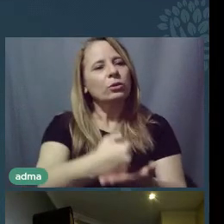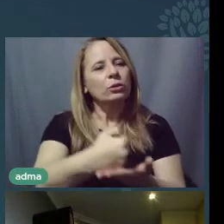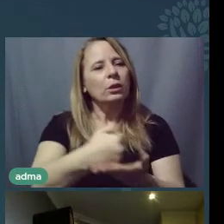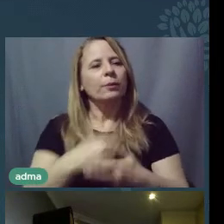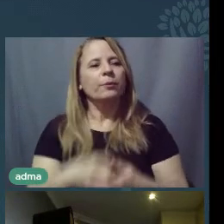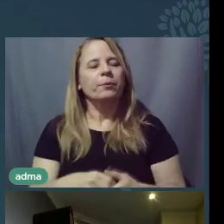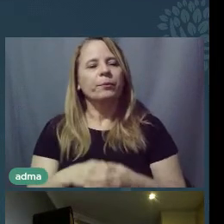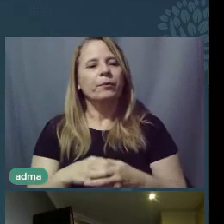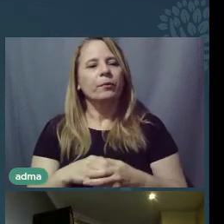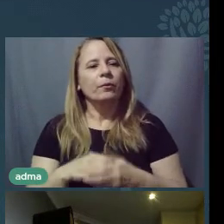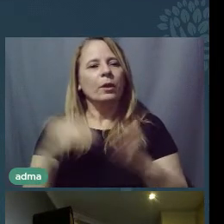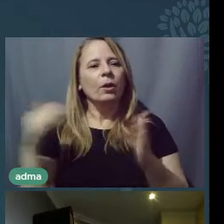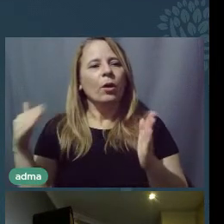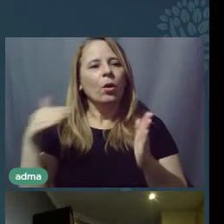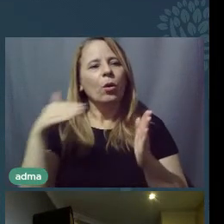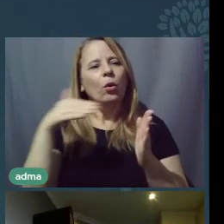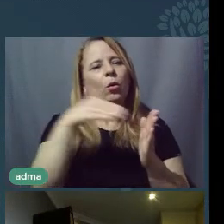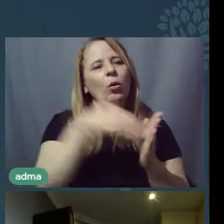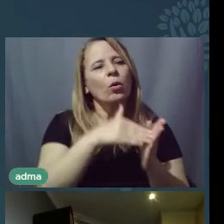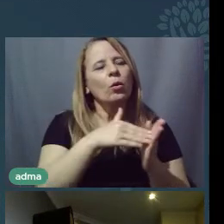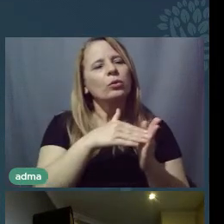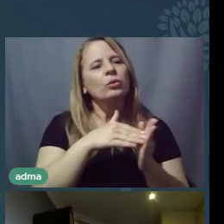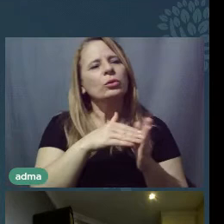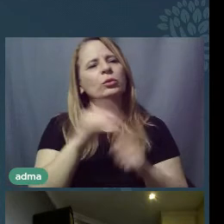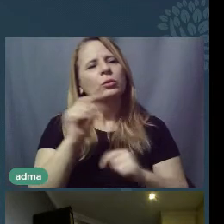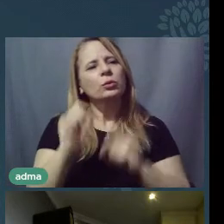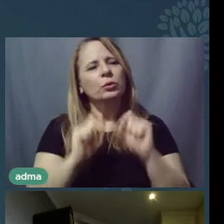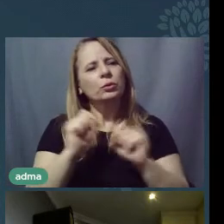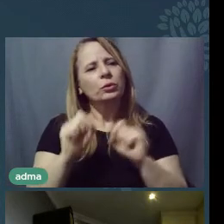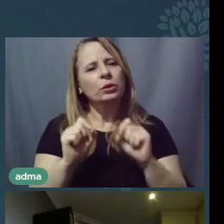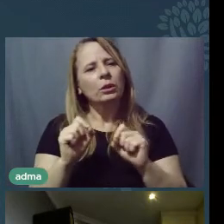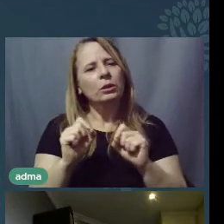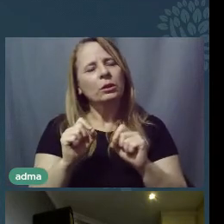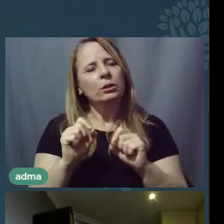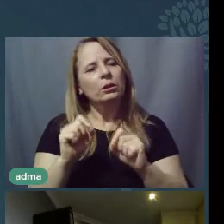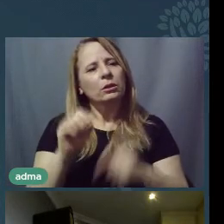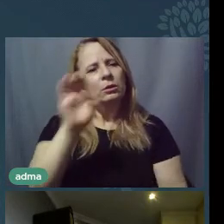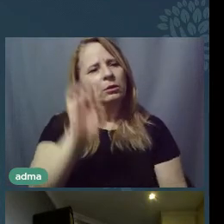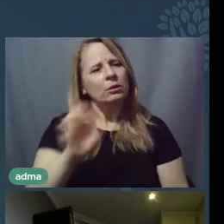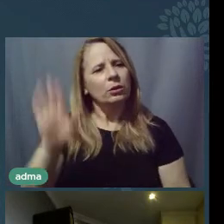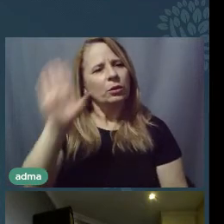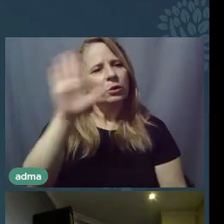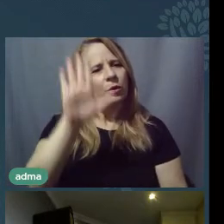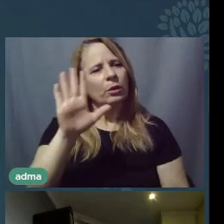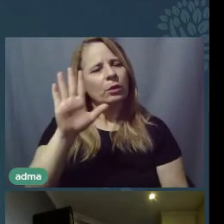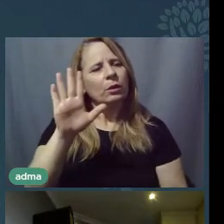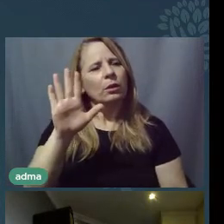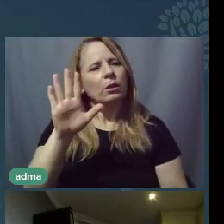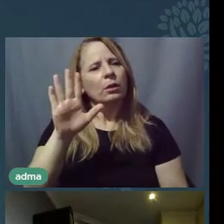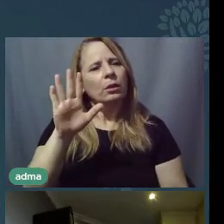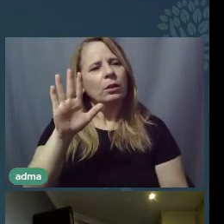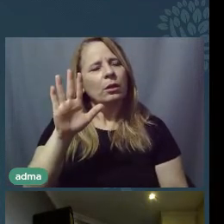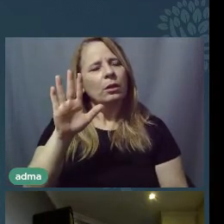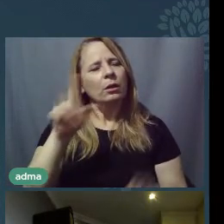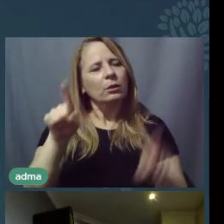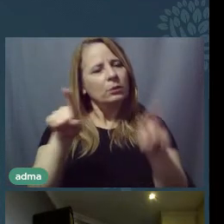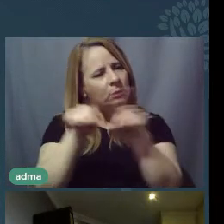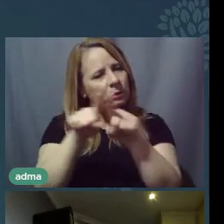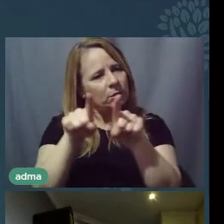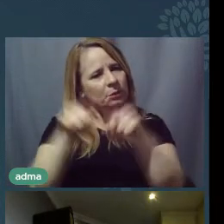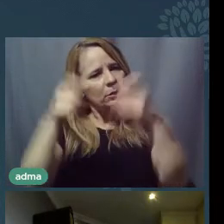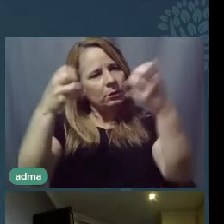O último guideline de ventilação não invasiva da European Respiratory Society e da American Thoracic